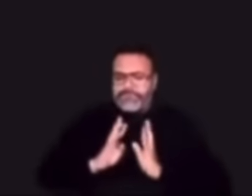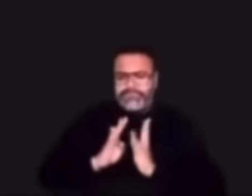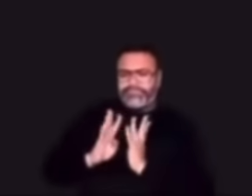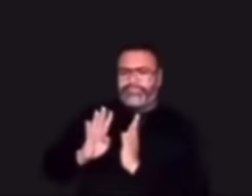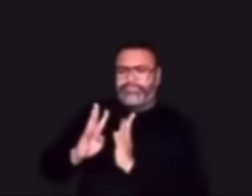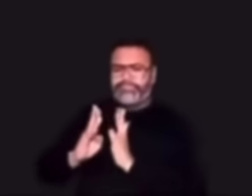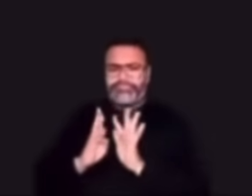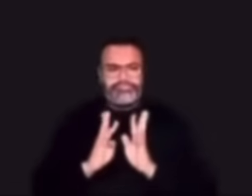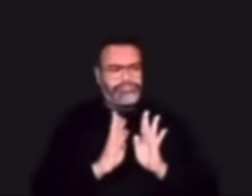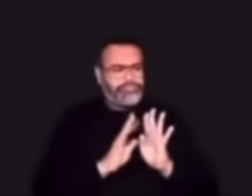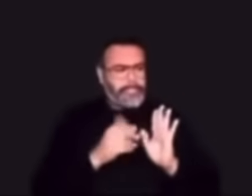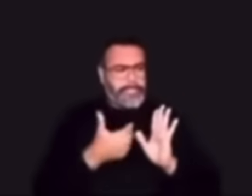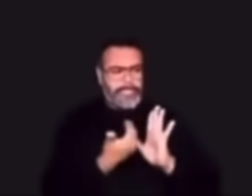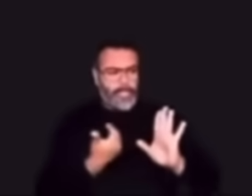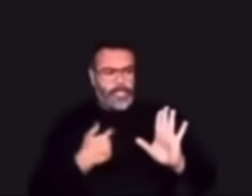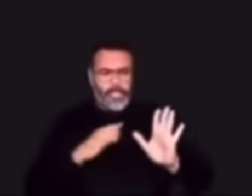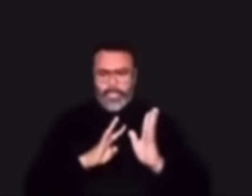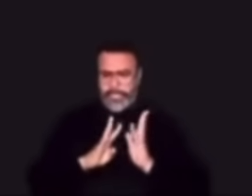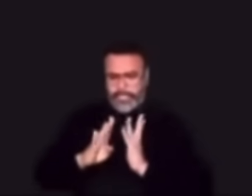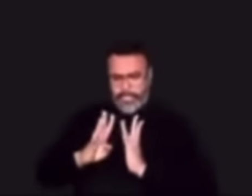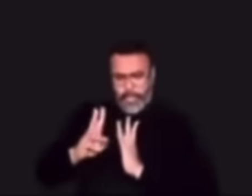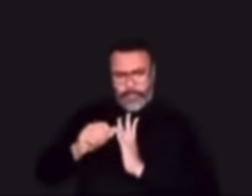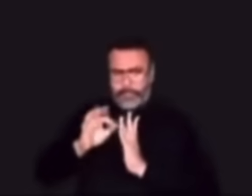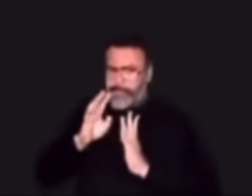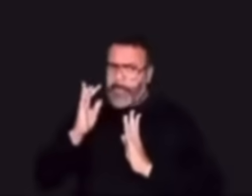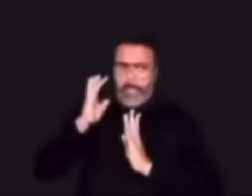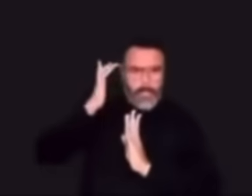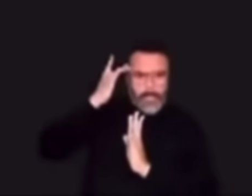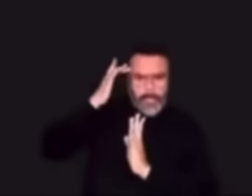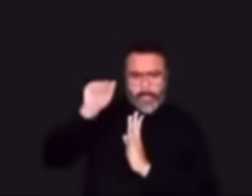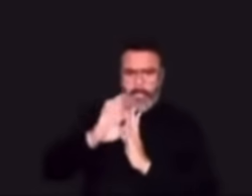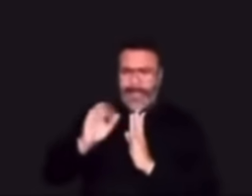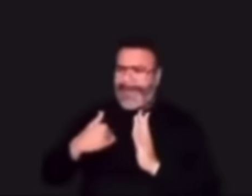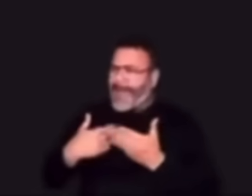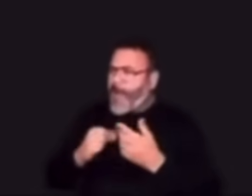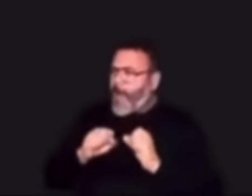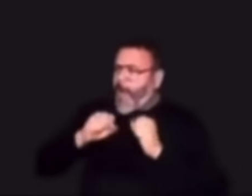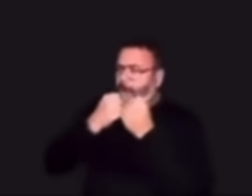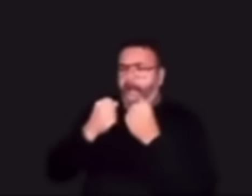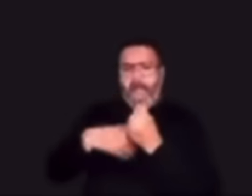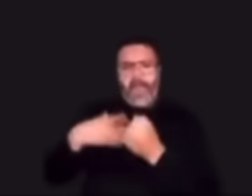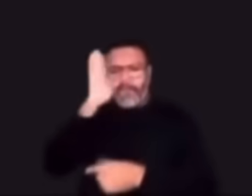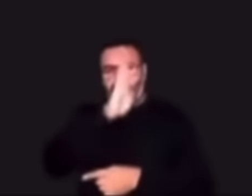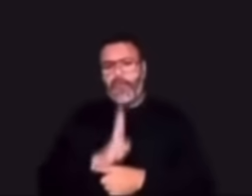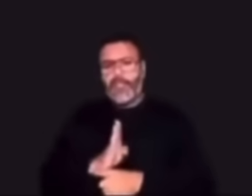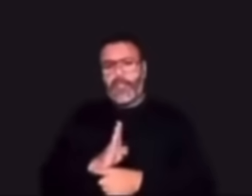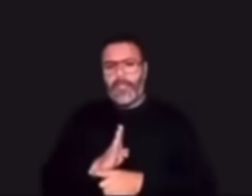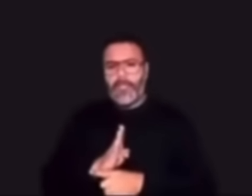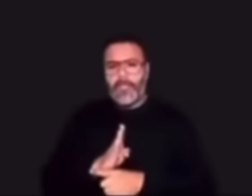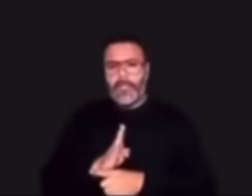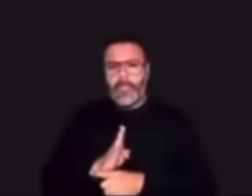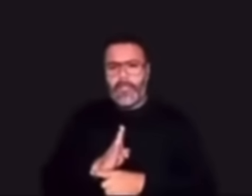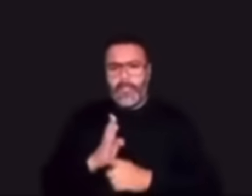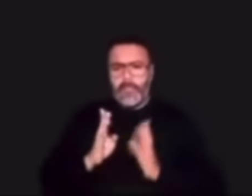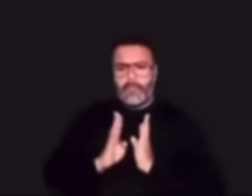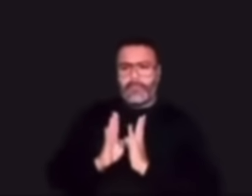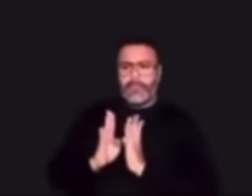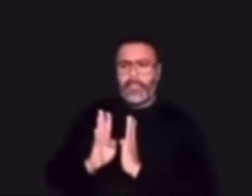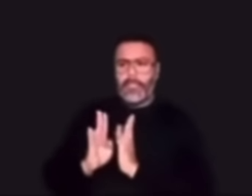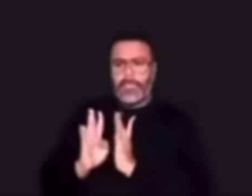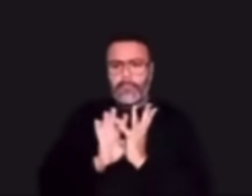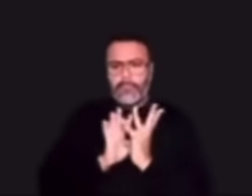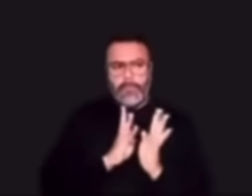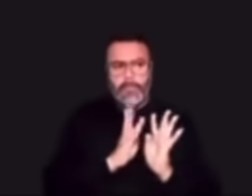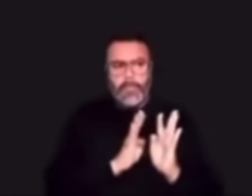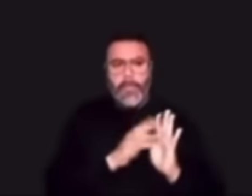eles estão se retirando, provavelmente é a Força Nacional. Pelo amor de Deus! Olha